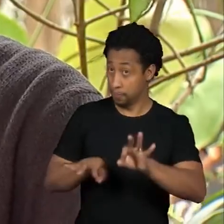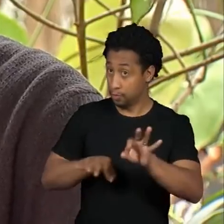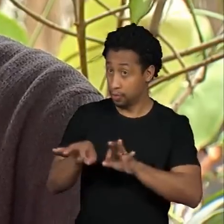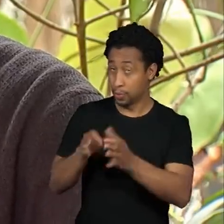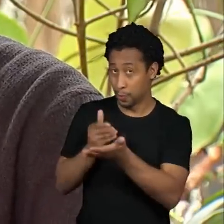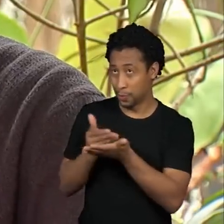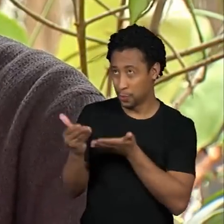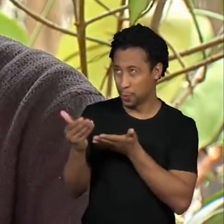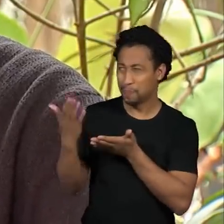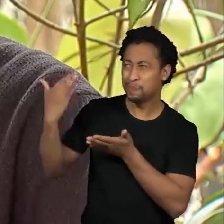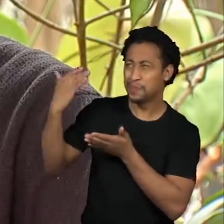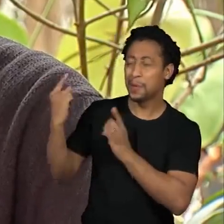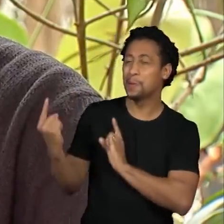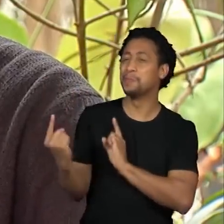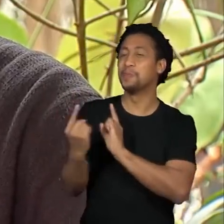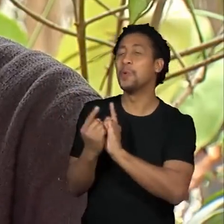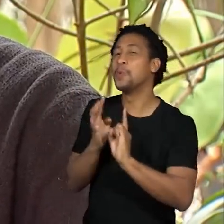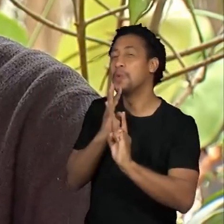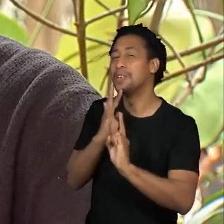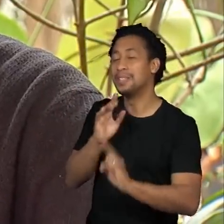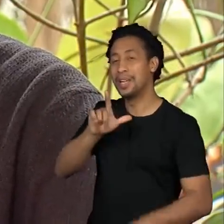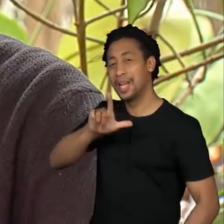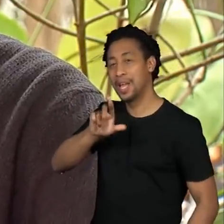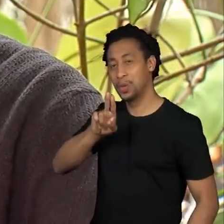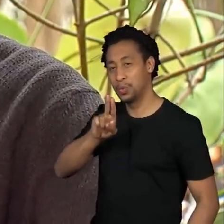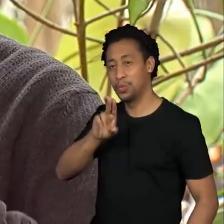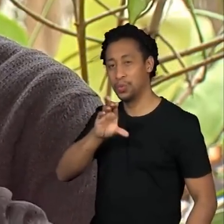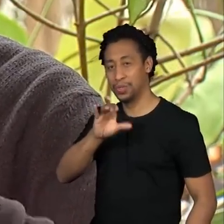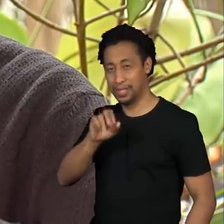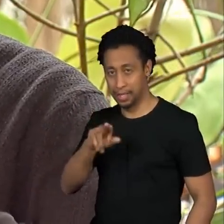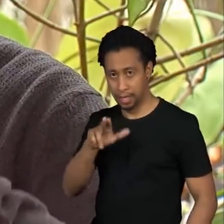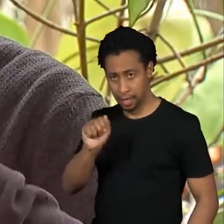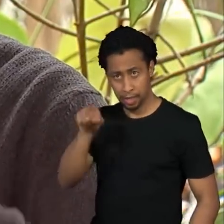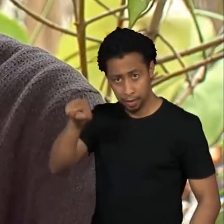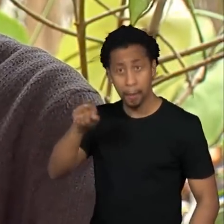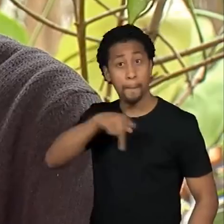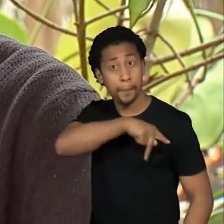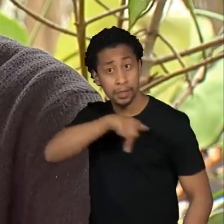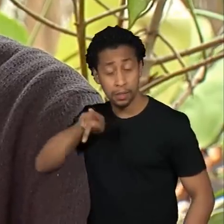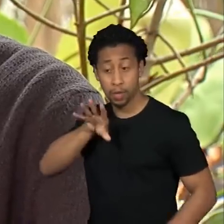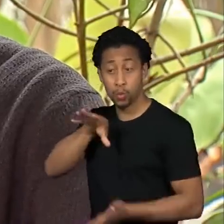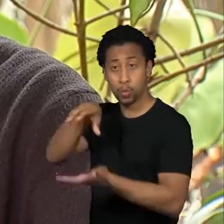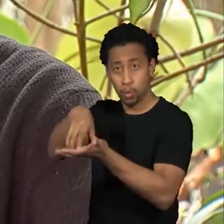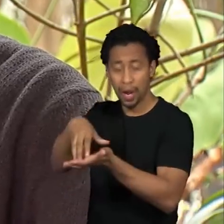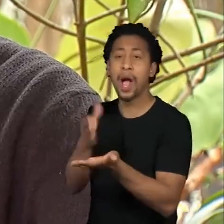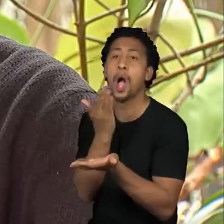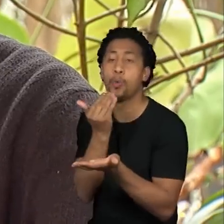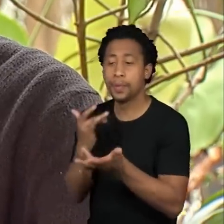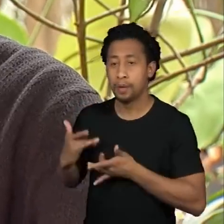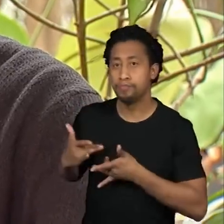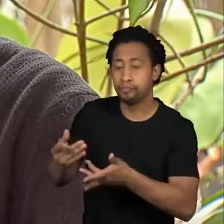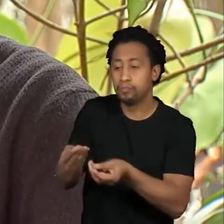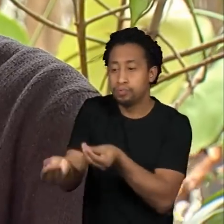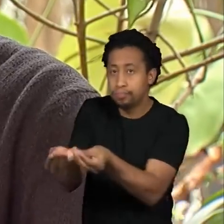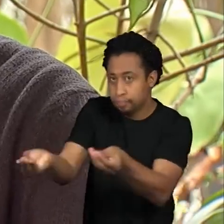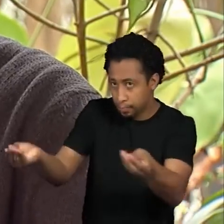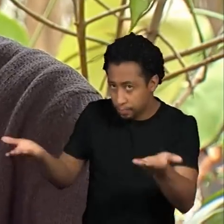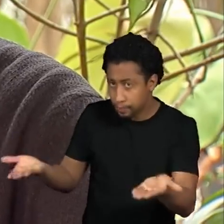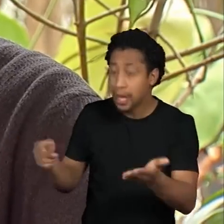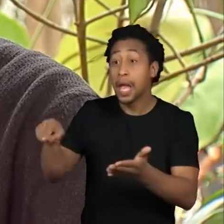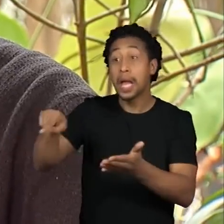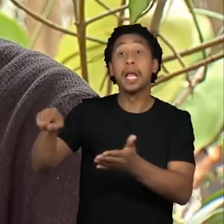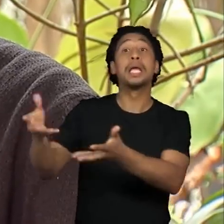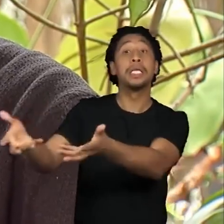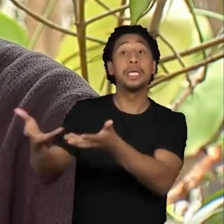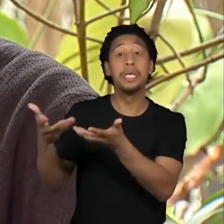Luciana Quintão, que é a presidente da ONG Banco de Alimentos. Ela tinha vontade de ampliar a comunicação dela e tal, e a gente fez essa parceria